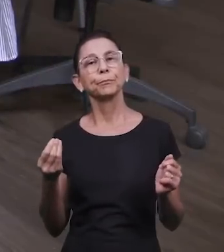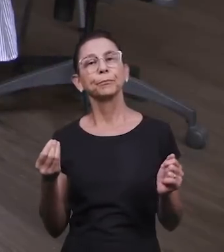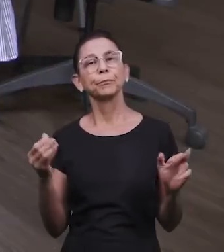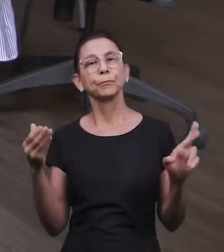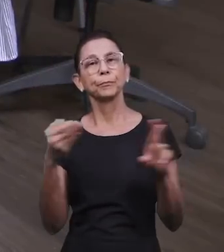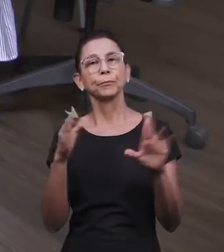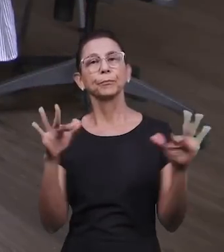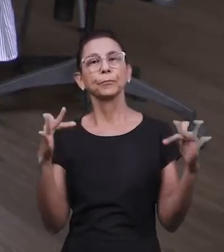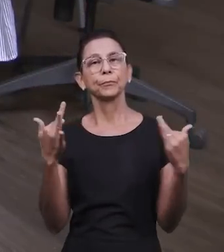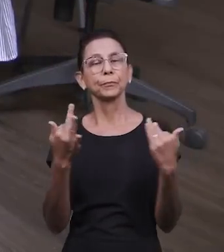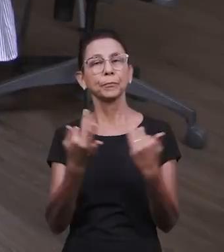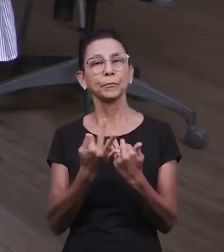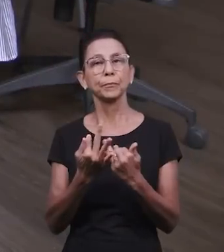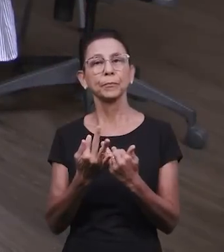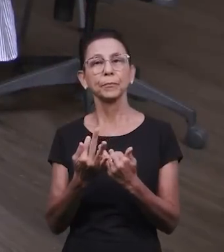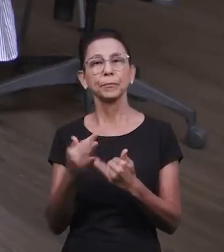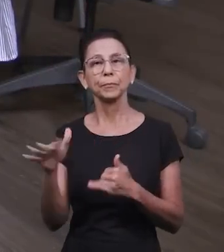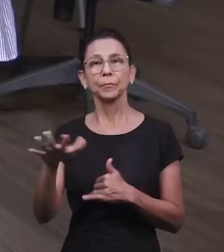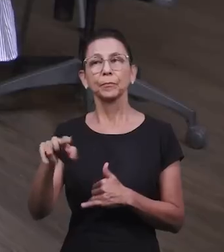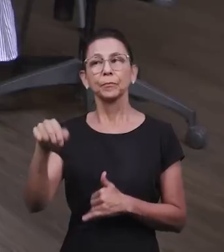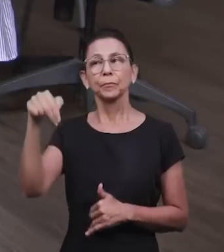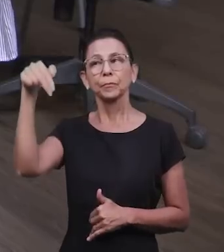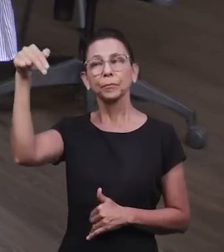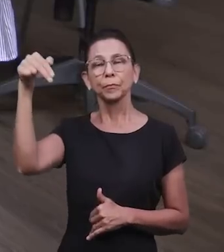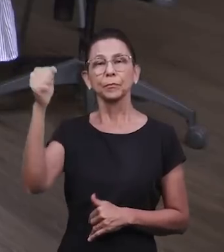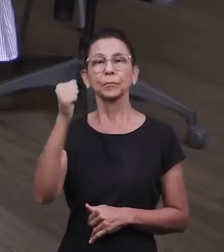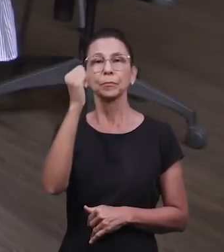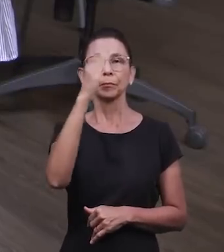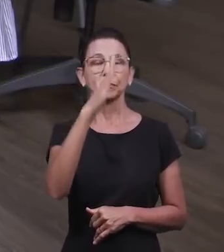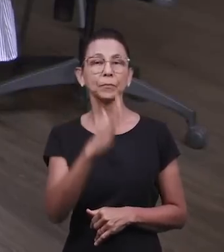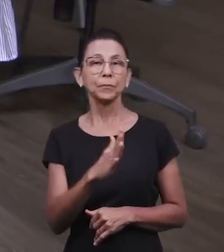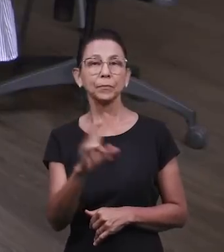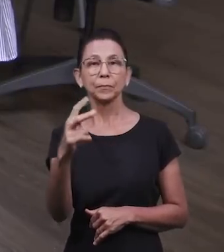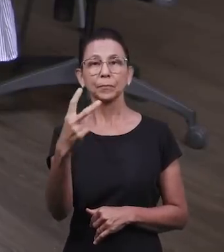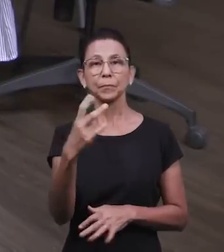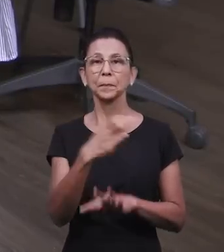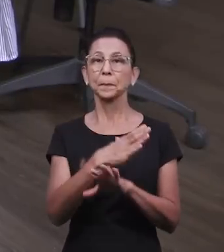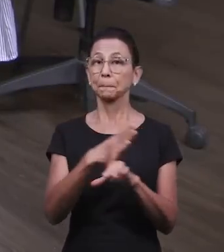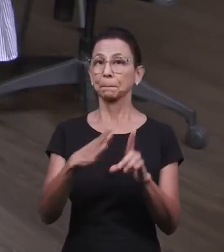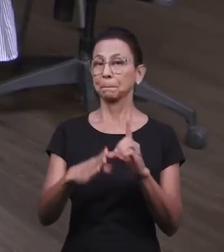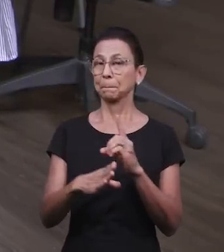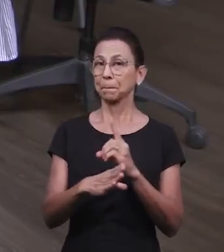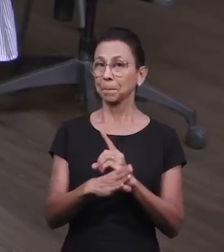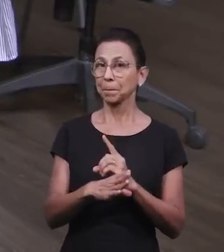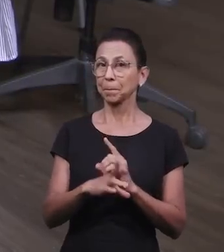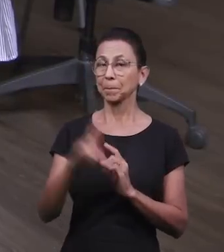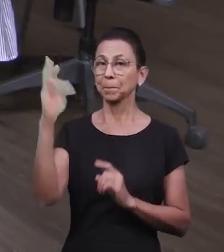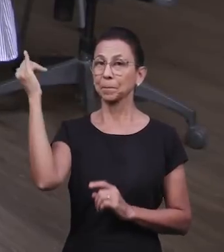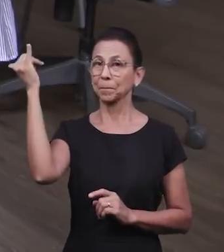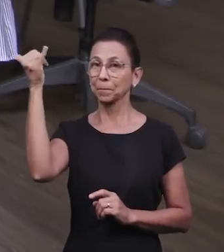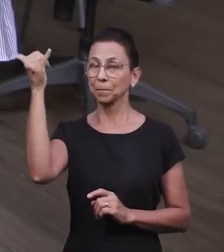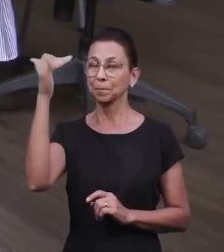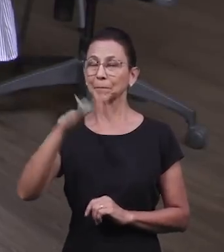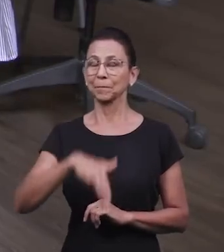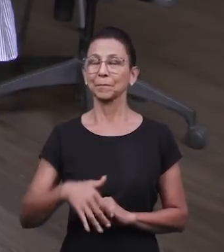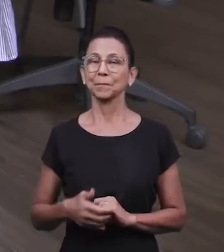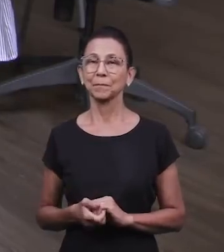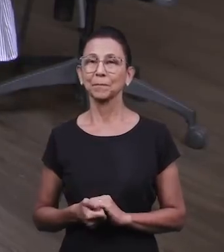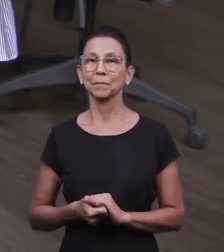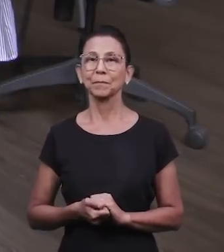do norte do Brasil que estaria assistindo ao culto e que o sinal do Senhor foi o seguinte,